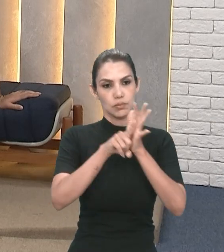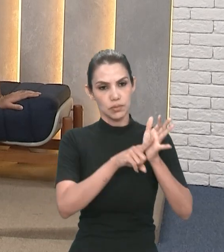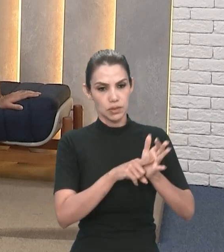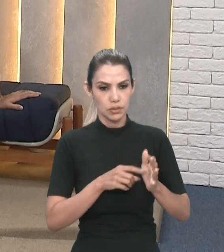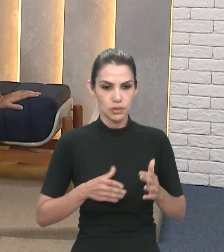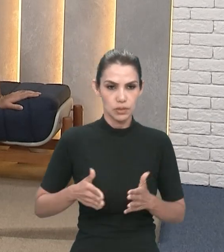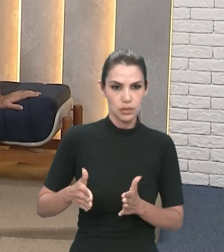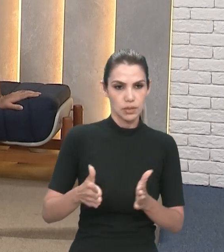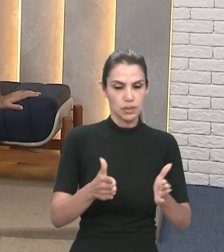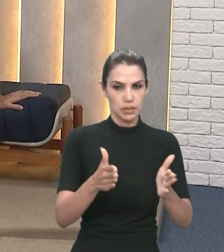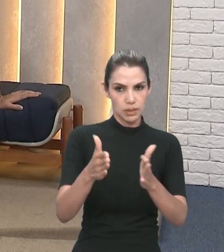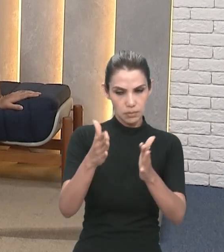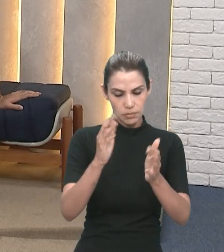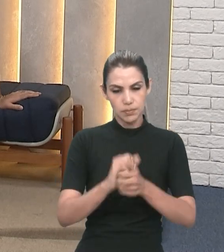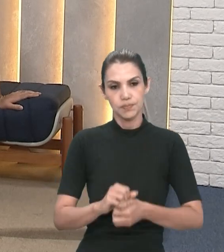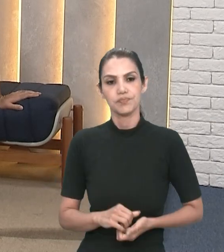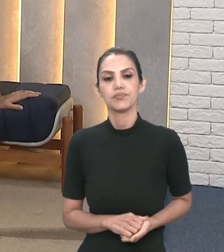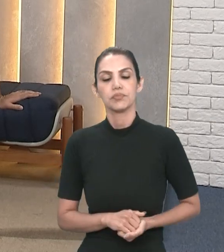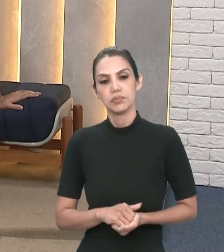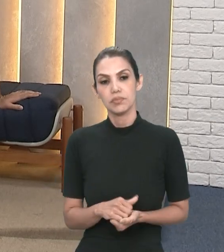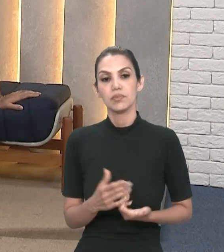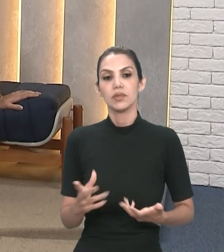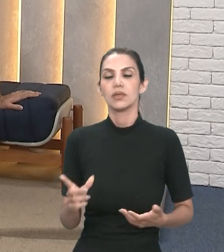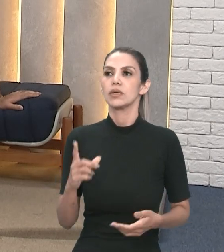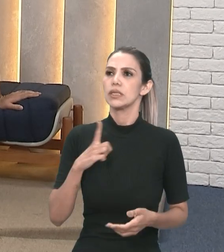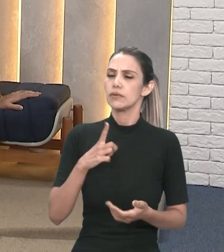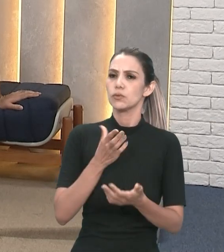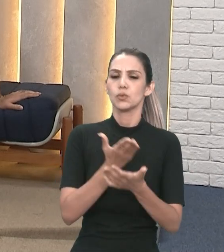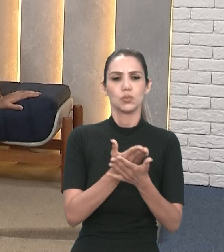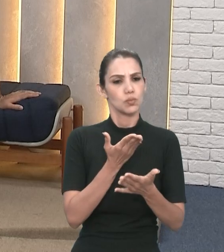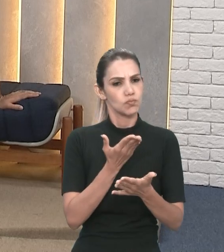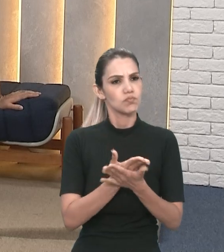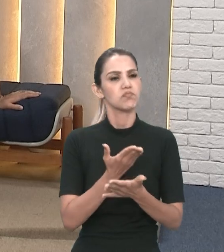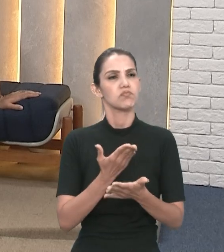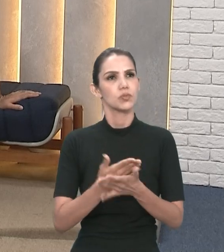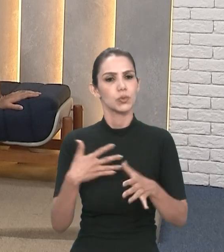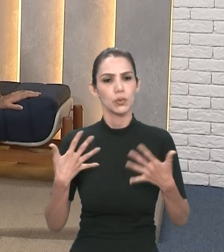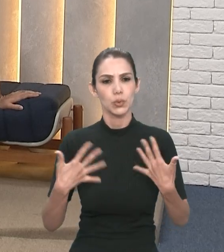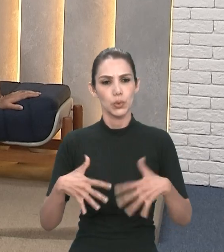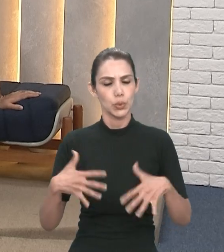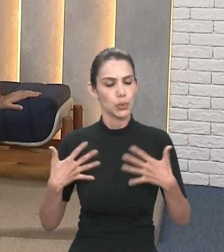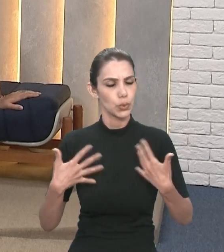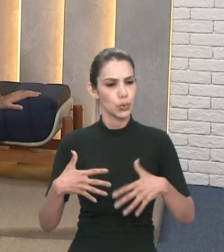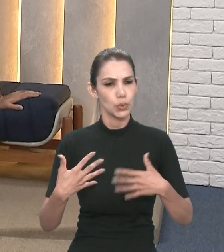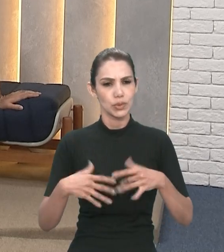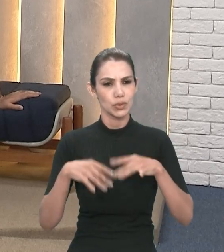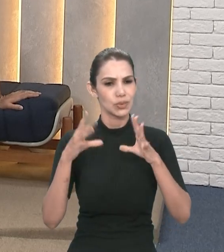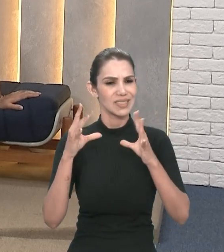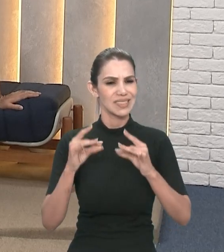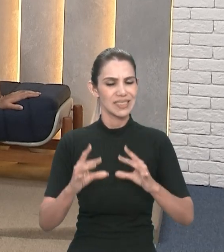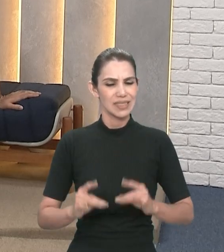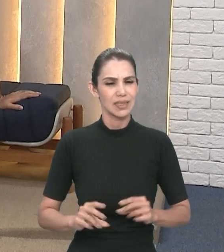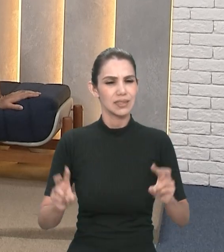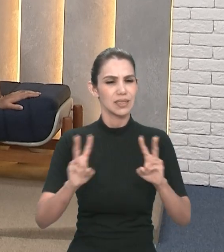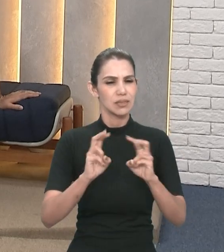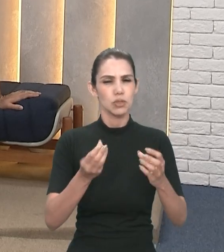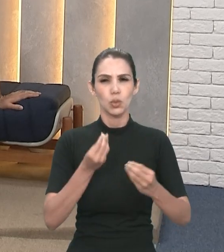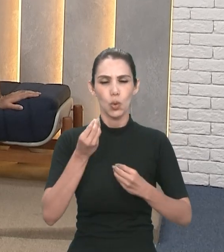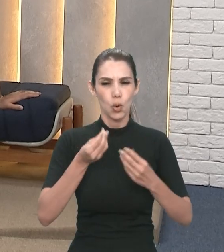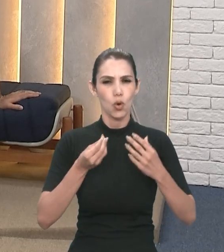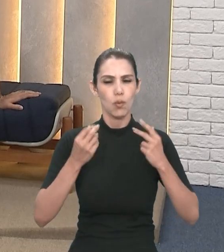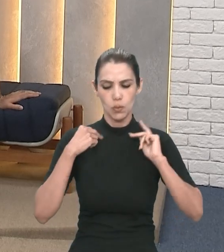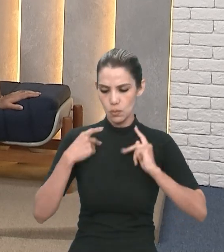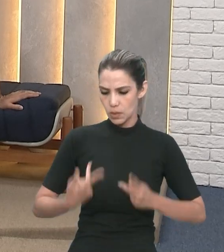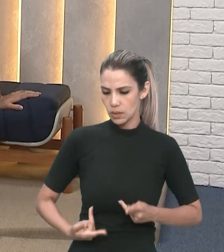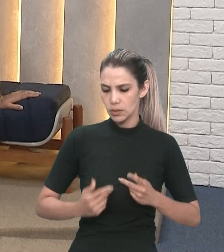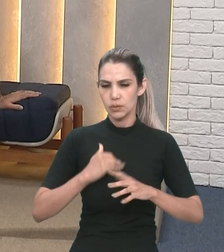os caminhantes, né? Uhum. Então, nós realizamos ali um estudo bastante profícuo em desenvolvimento humano, de